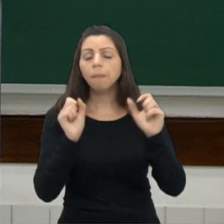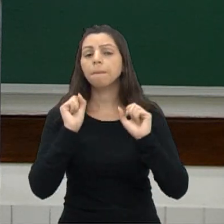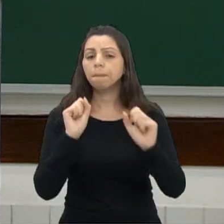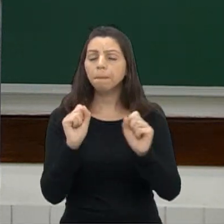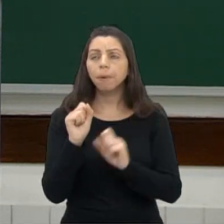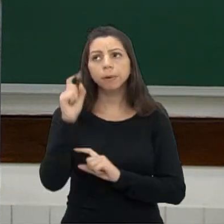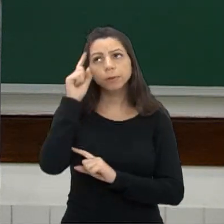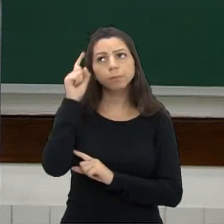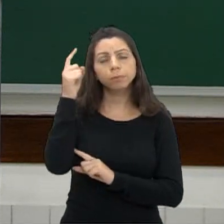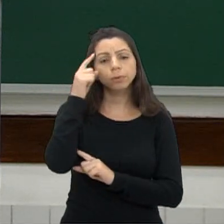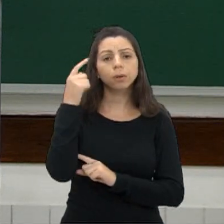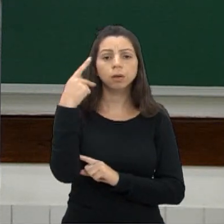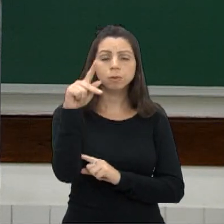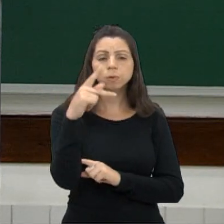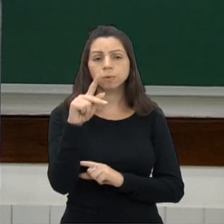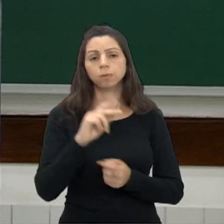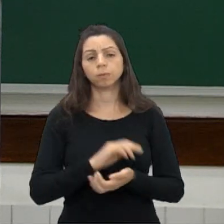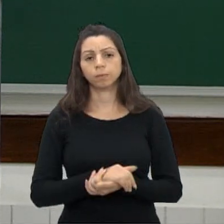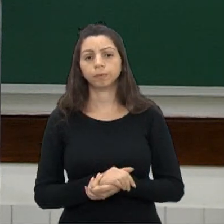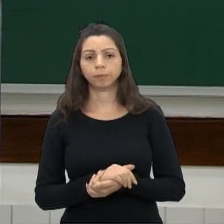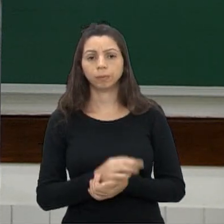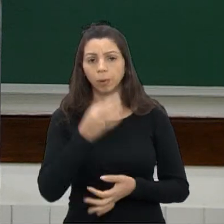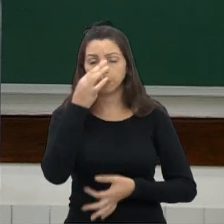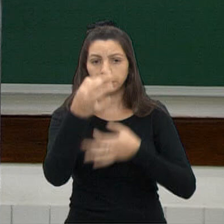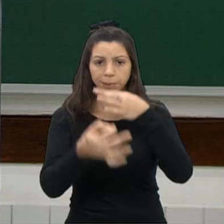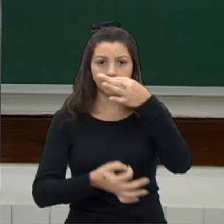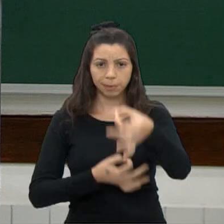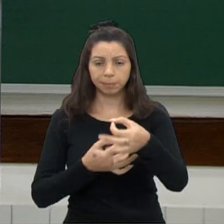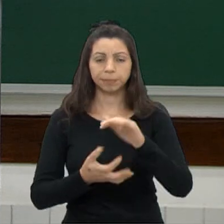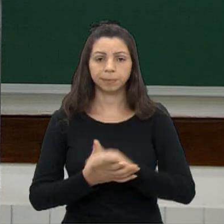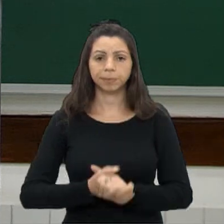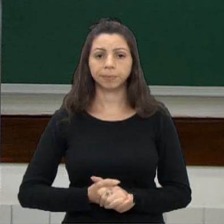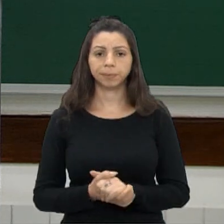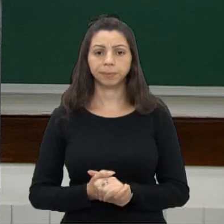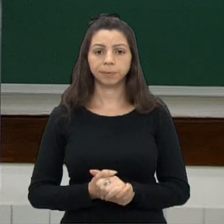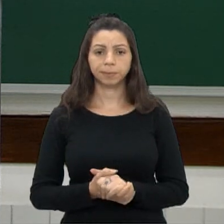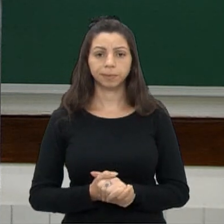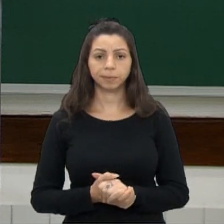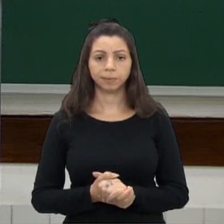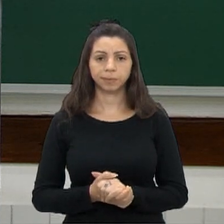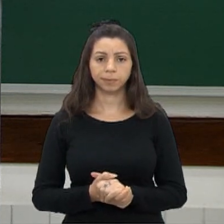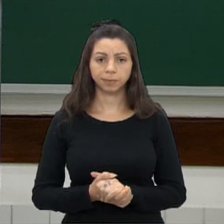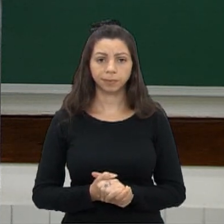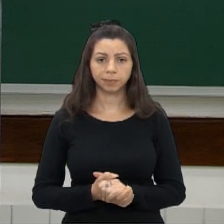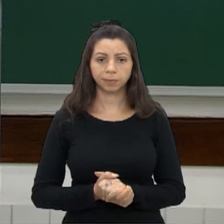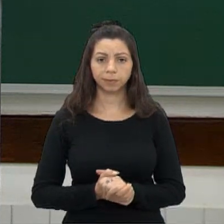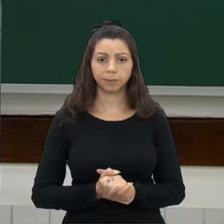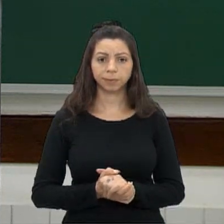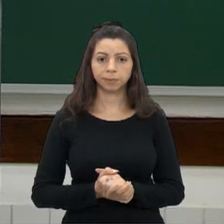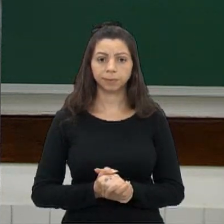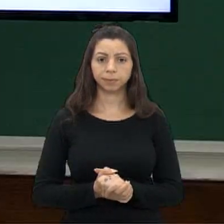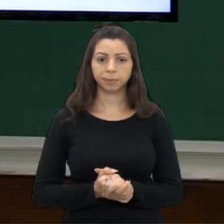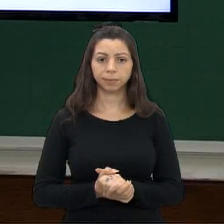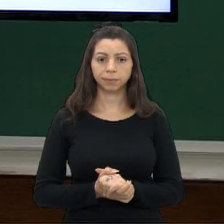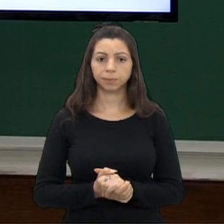ideia, com as suas palavras, se a mesma ideia combinar com a minha, ok?